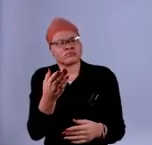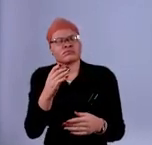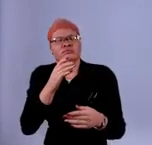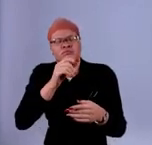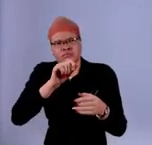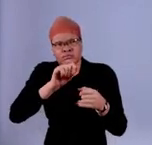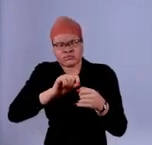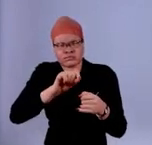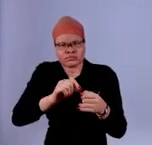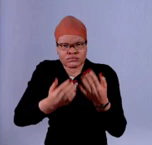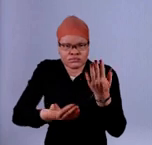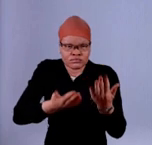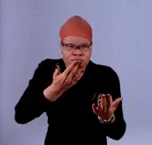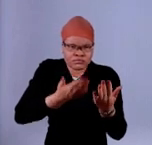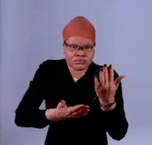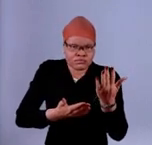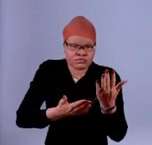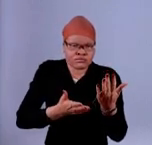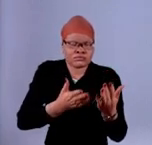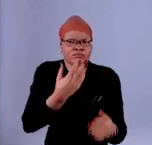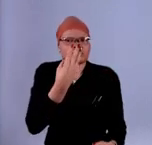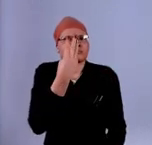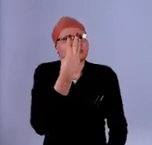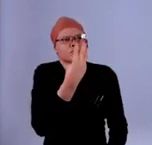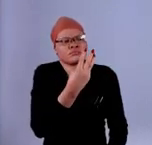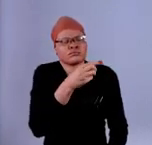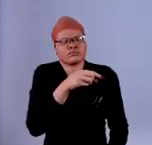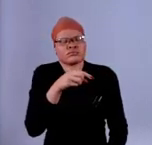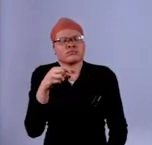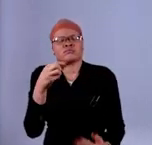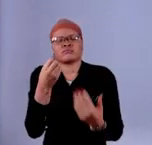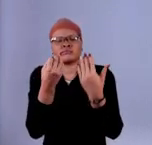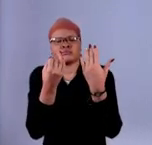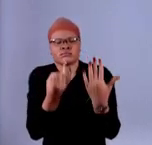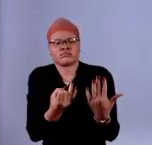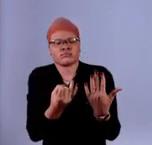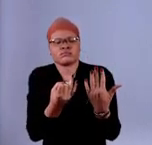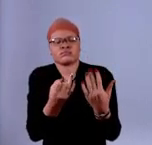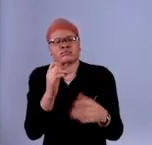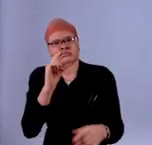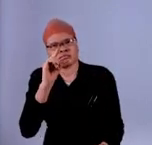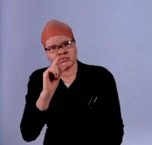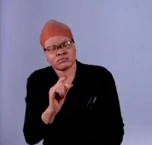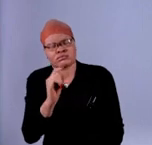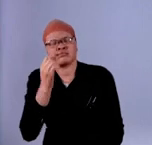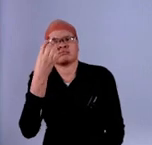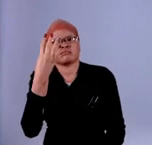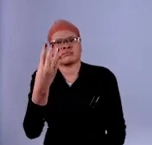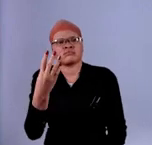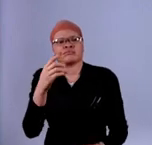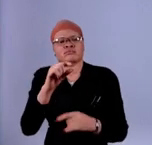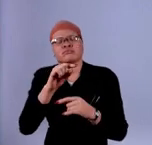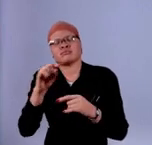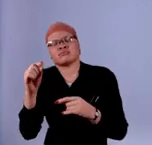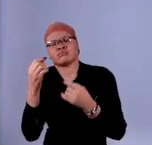fazer aqui a comparação 3 sobre 7 é menor que 4 sobre